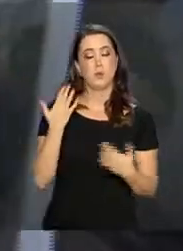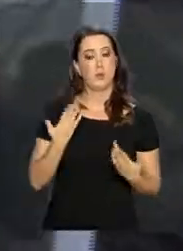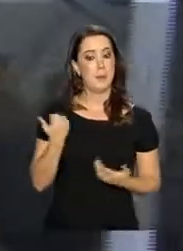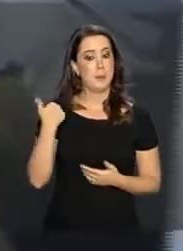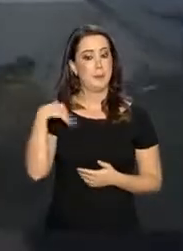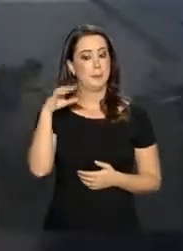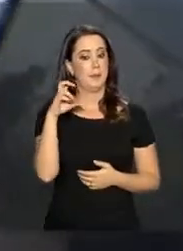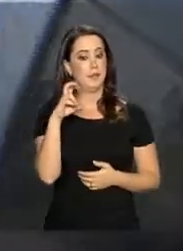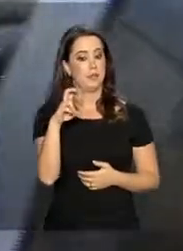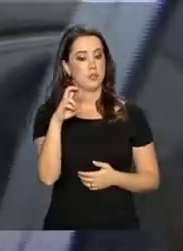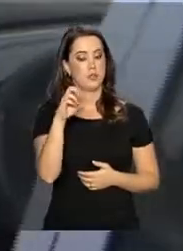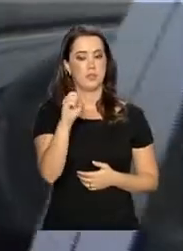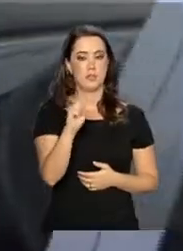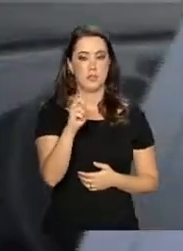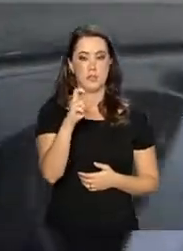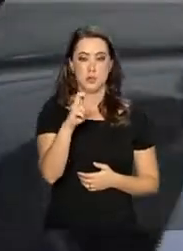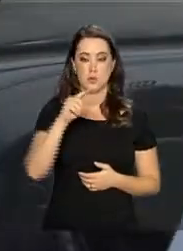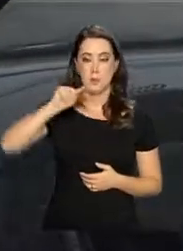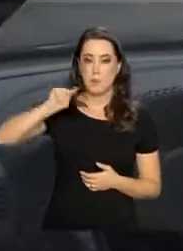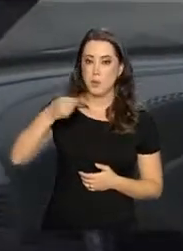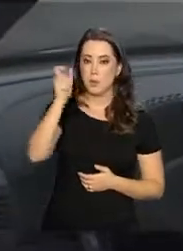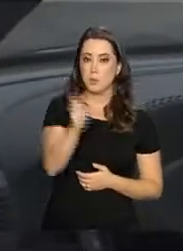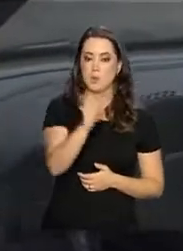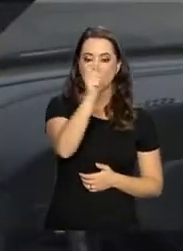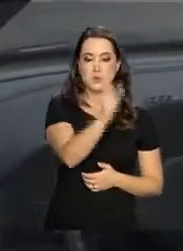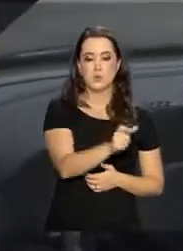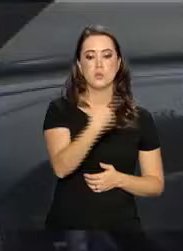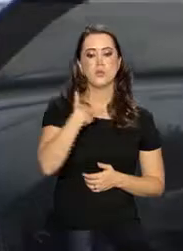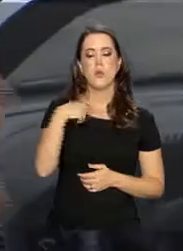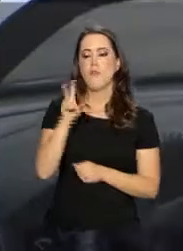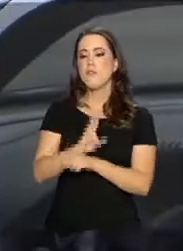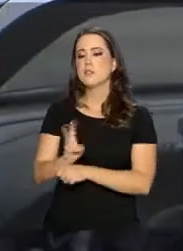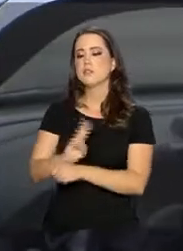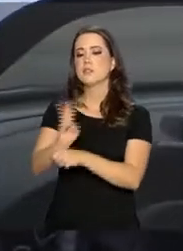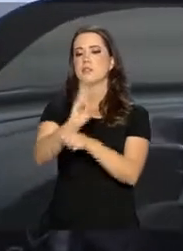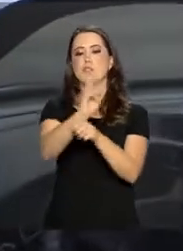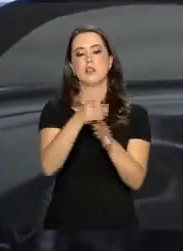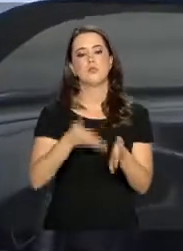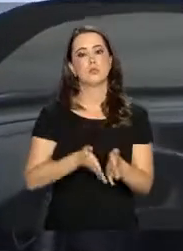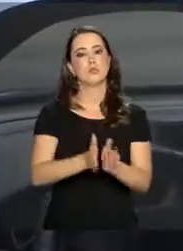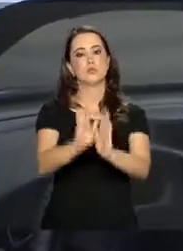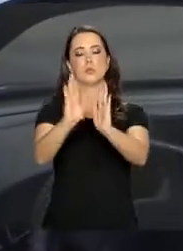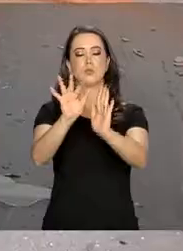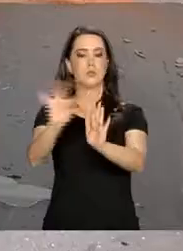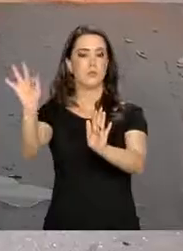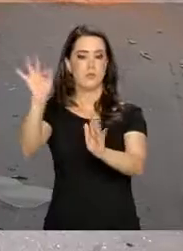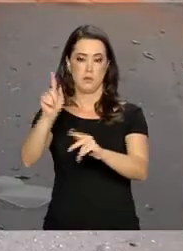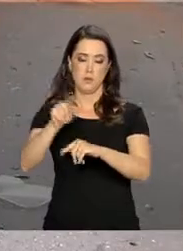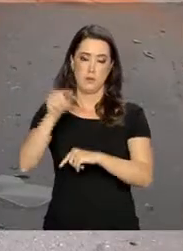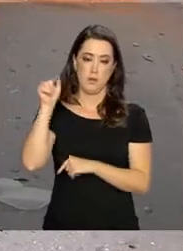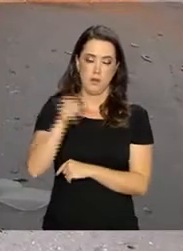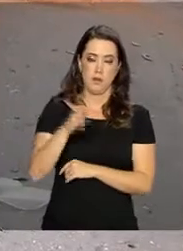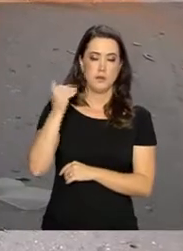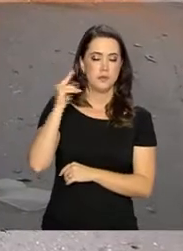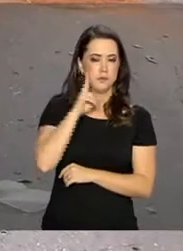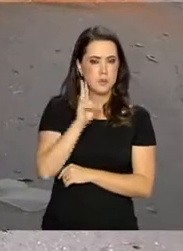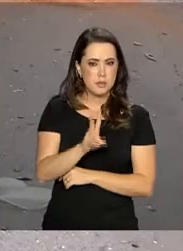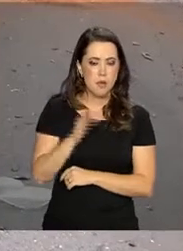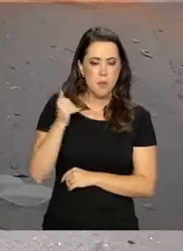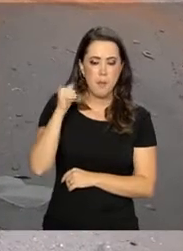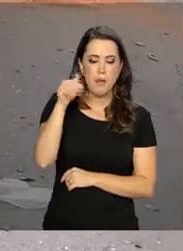de 585 mil pessoas foram fiscalizadas nas rodovias federais. Foram registrados